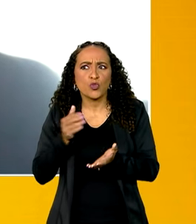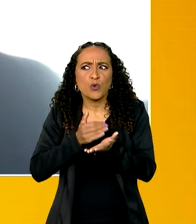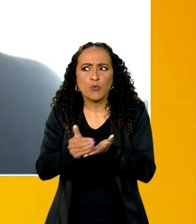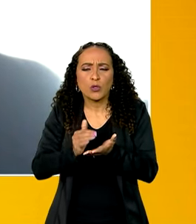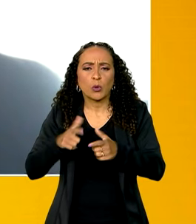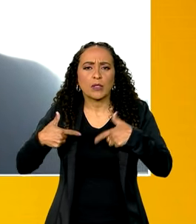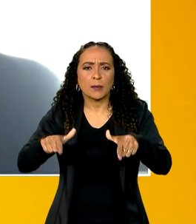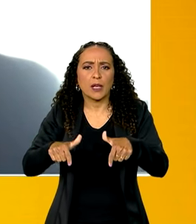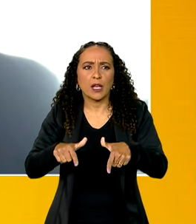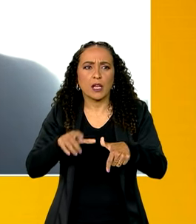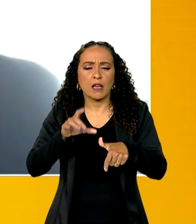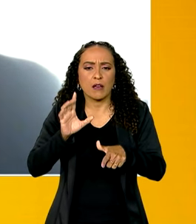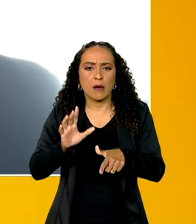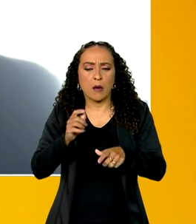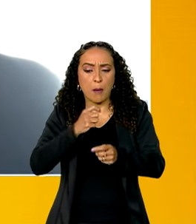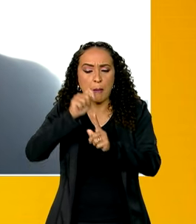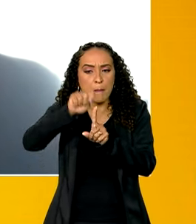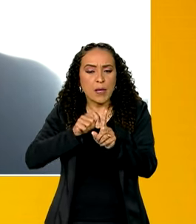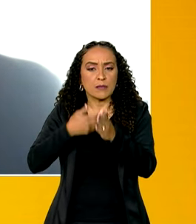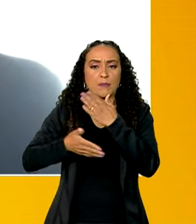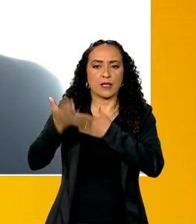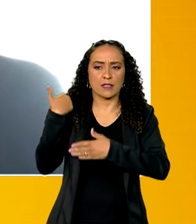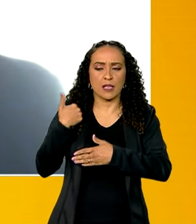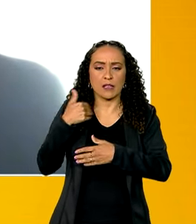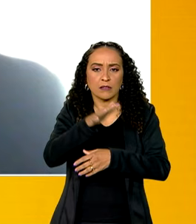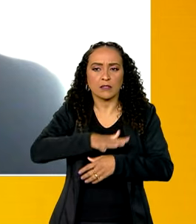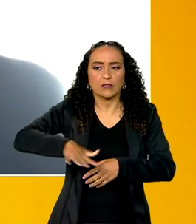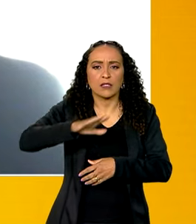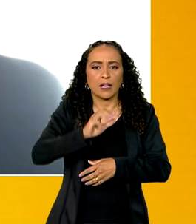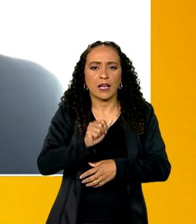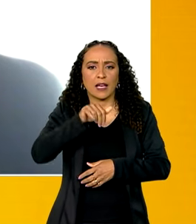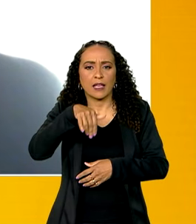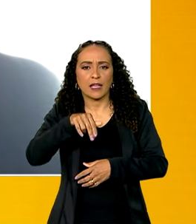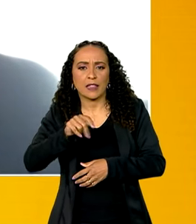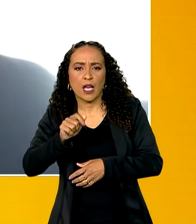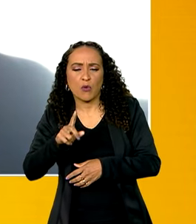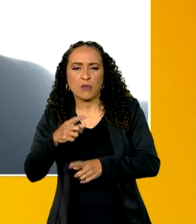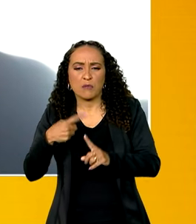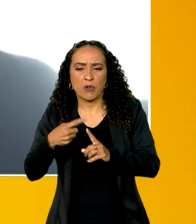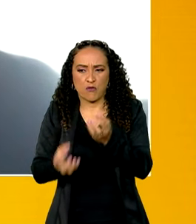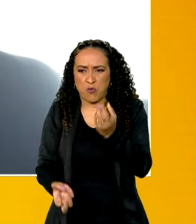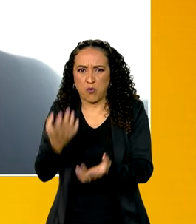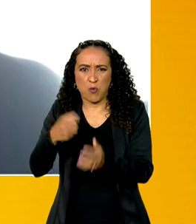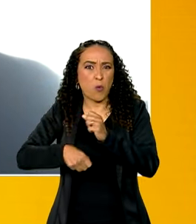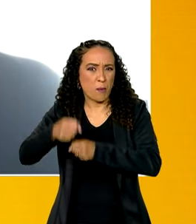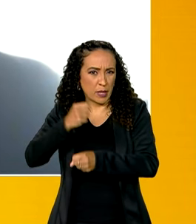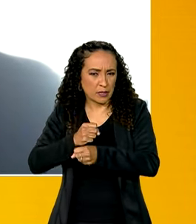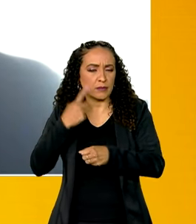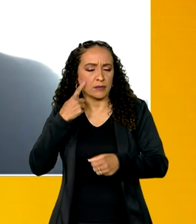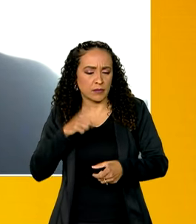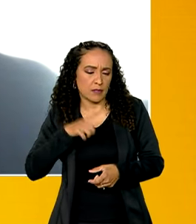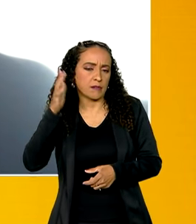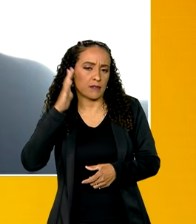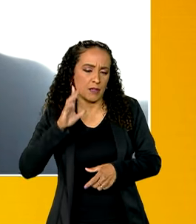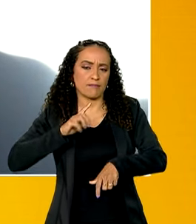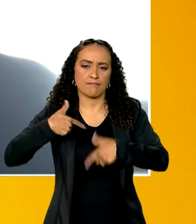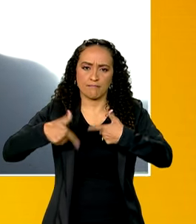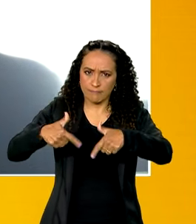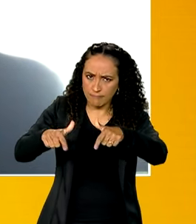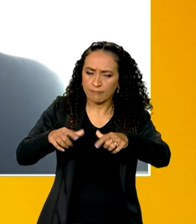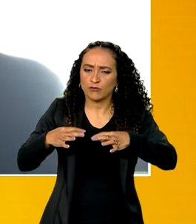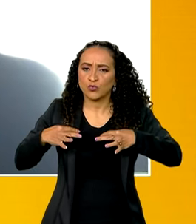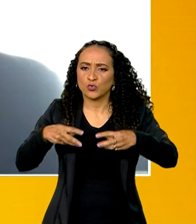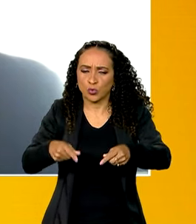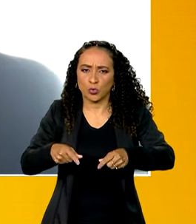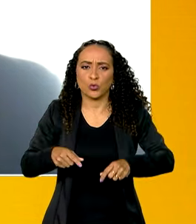começou a operar foi mês passado, que é na região de Caianaú, que tinha sido colocado fogo no passado. Então, a gente tem plenamente o funcionamento dessas